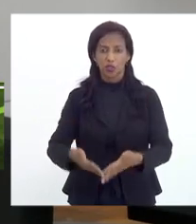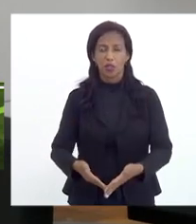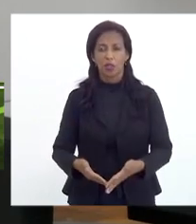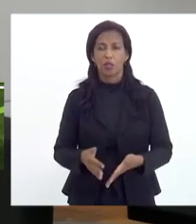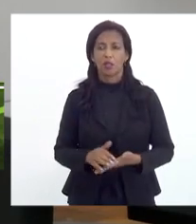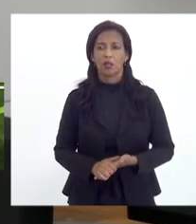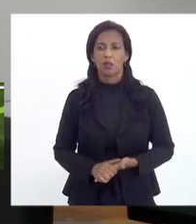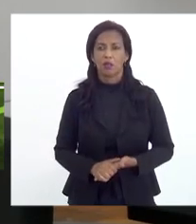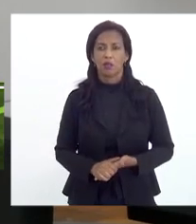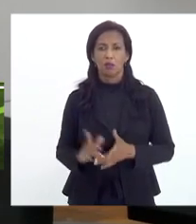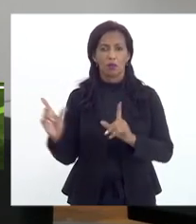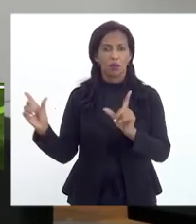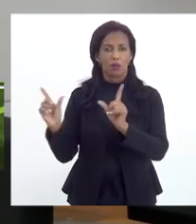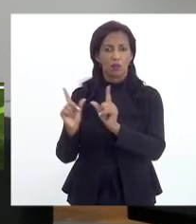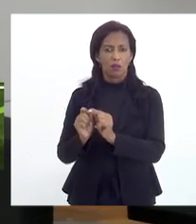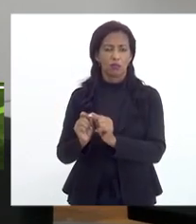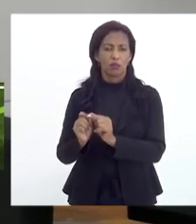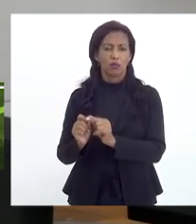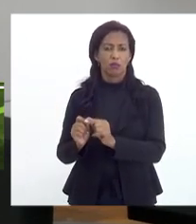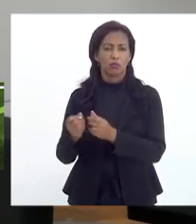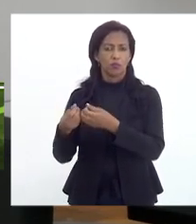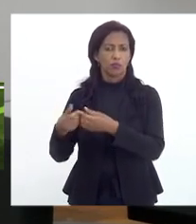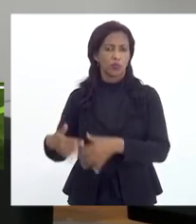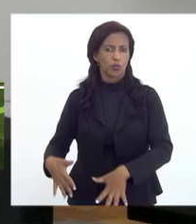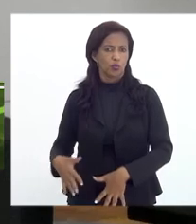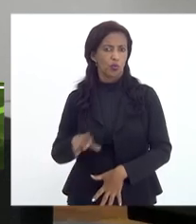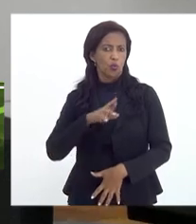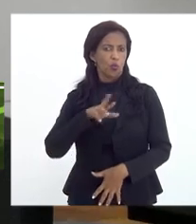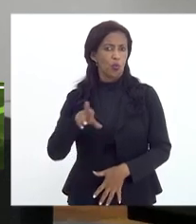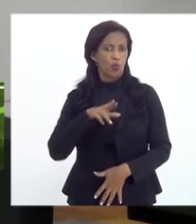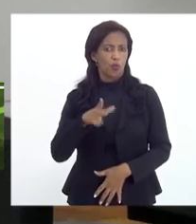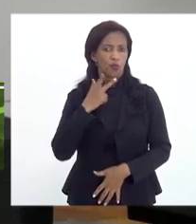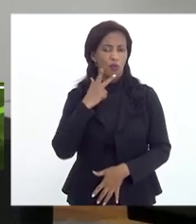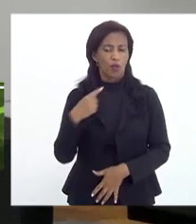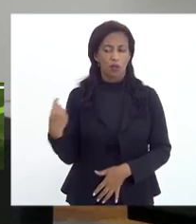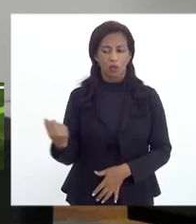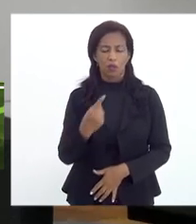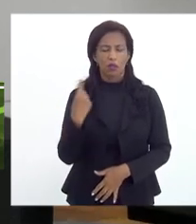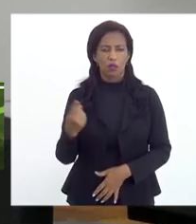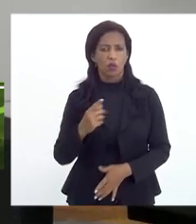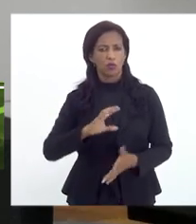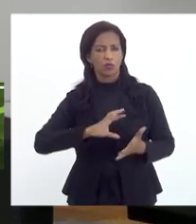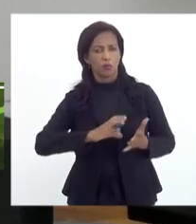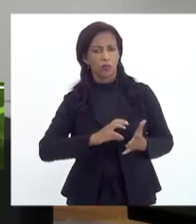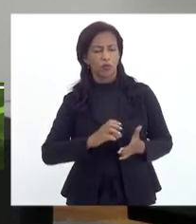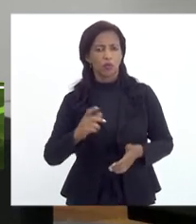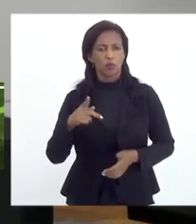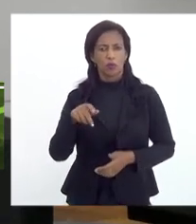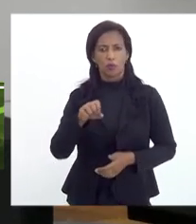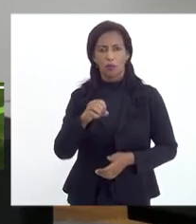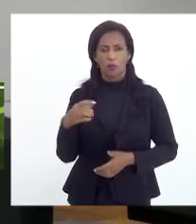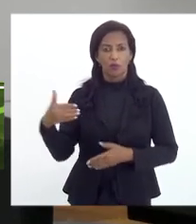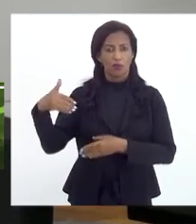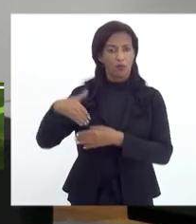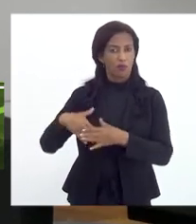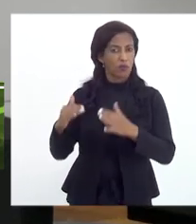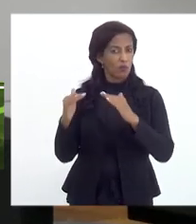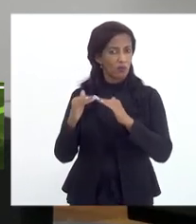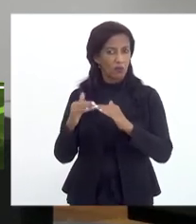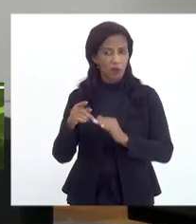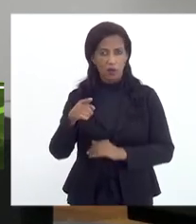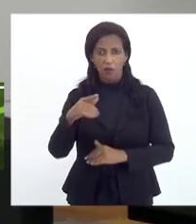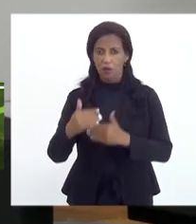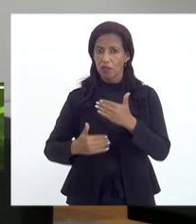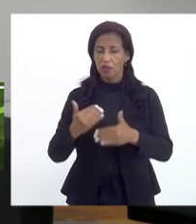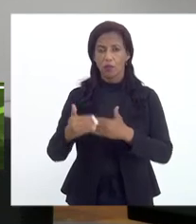Numa redução De danos Isso não quer dizer Que nossa bancada Do pessoal Votará Favorável A